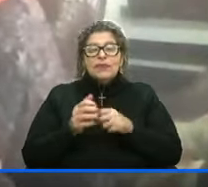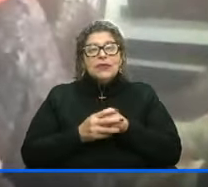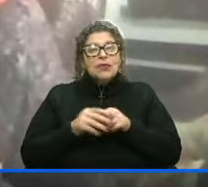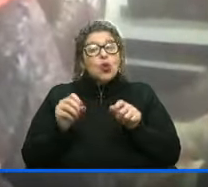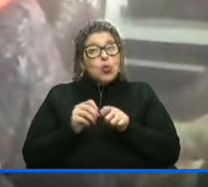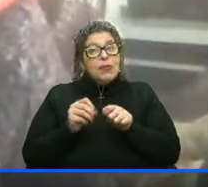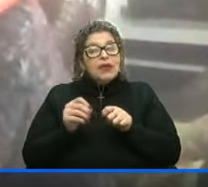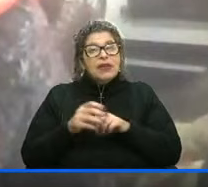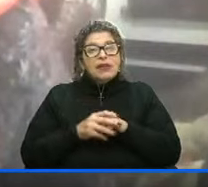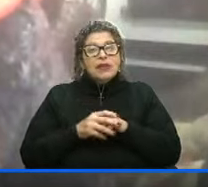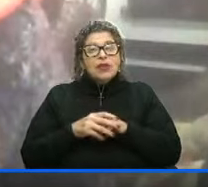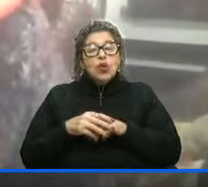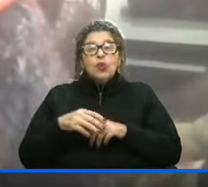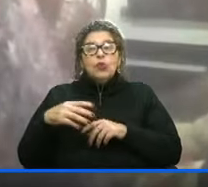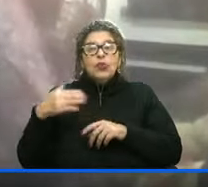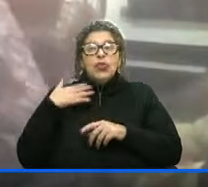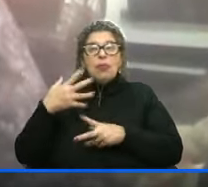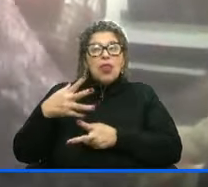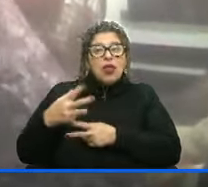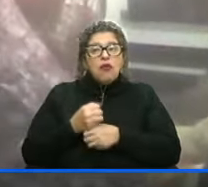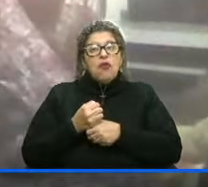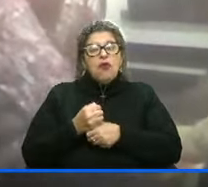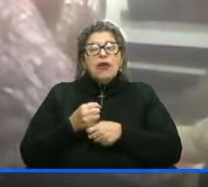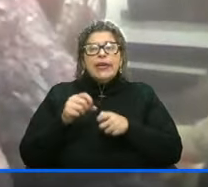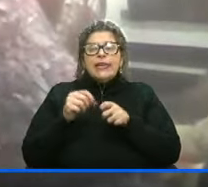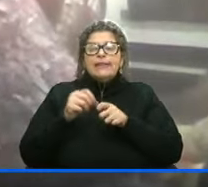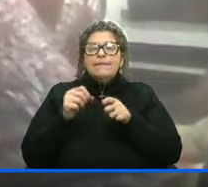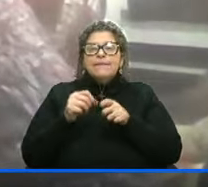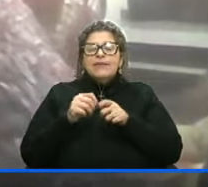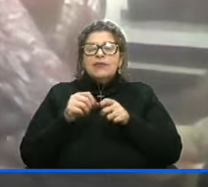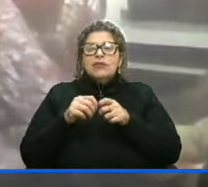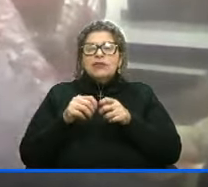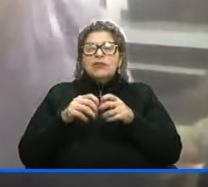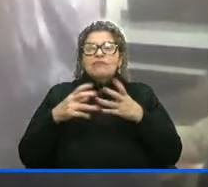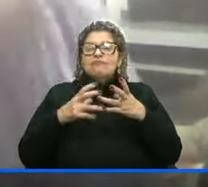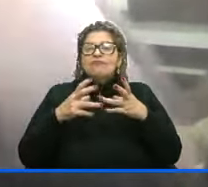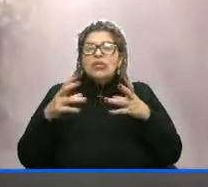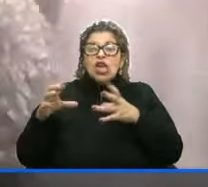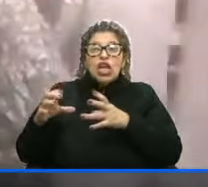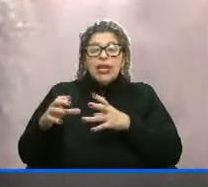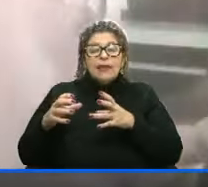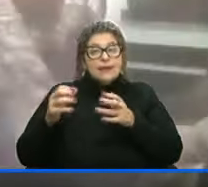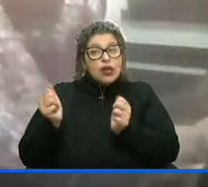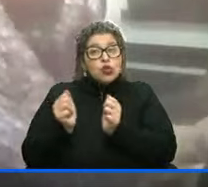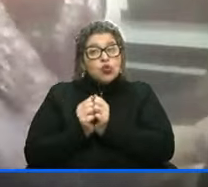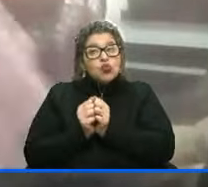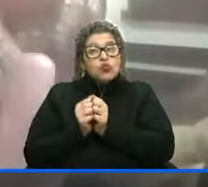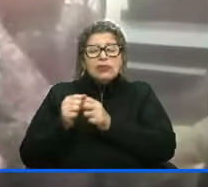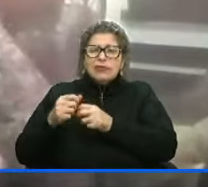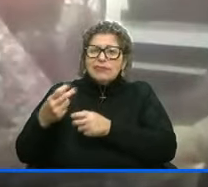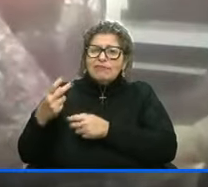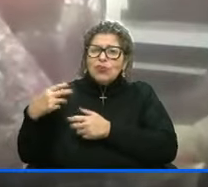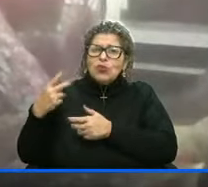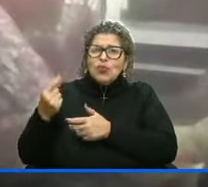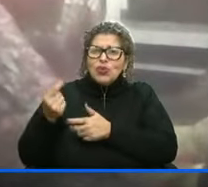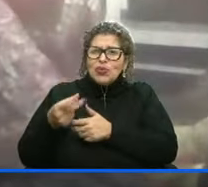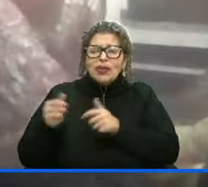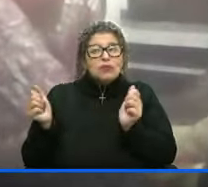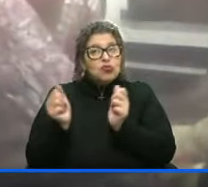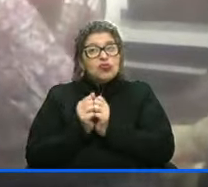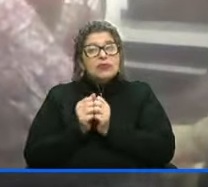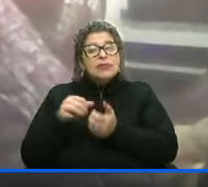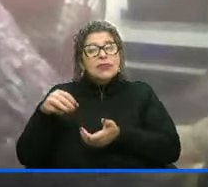fez, como o Tribunal de Contas fez uma radiografia da educação, ele acompanha já há alguns anos. Me parece